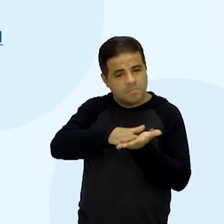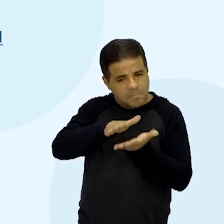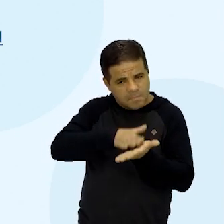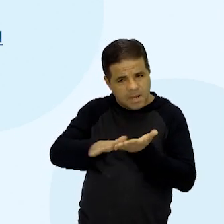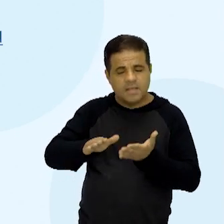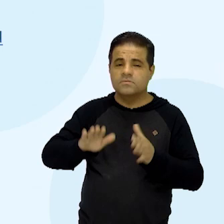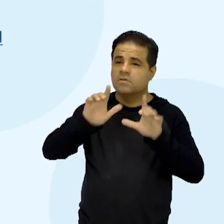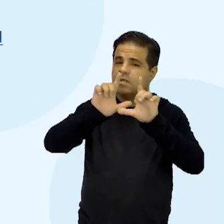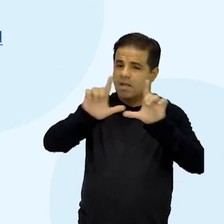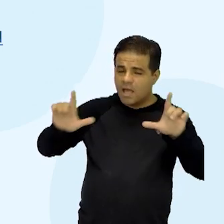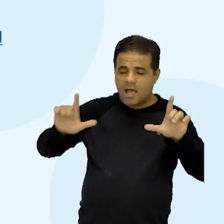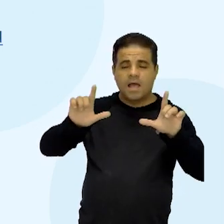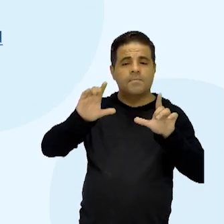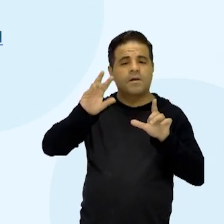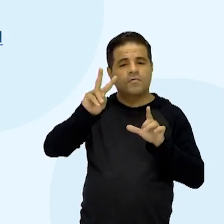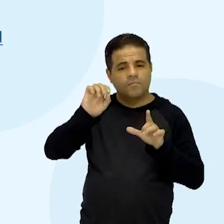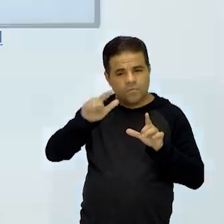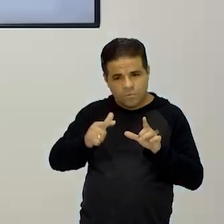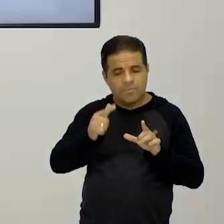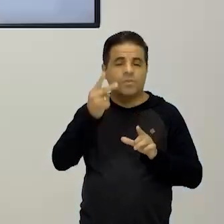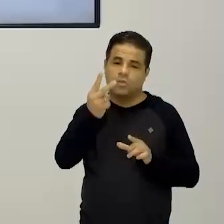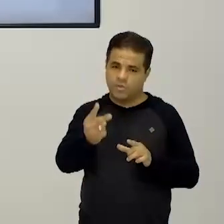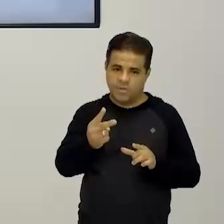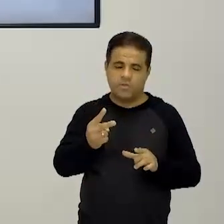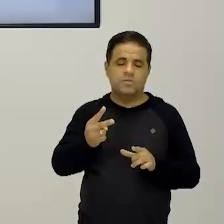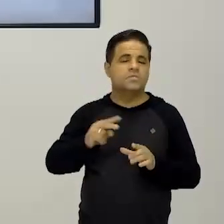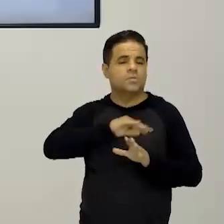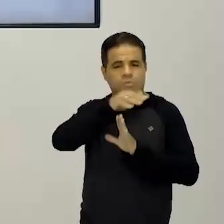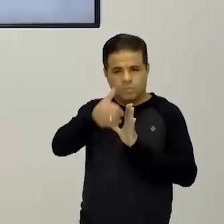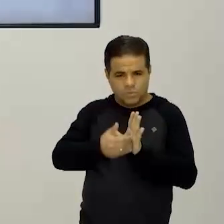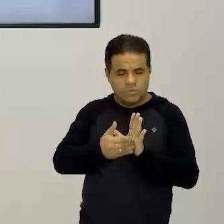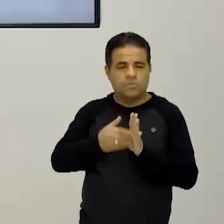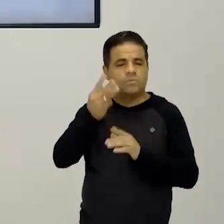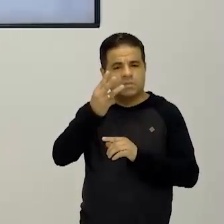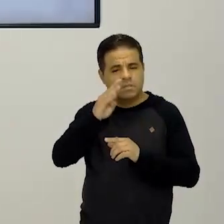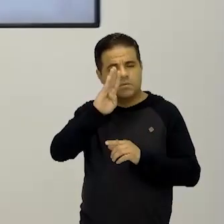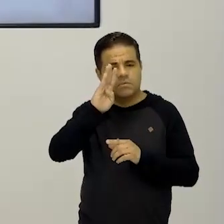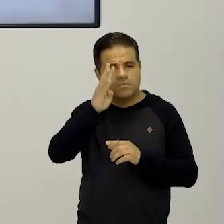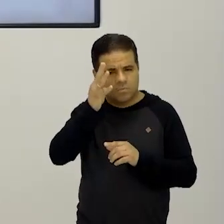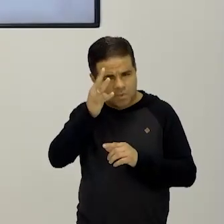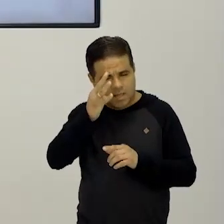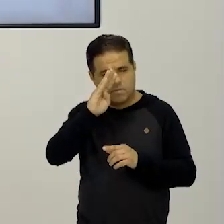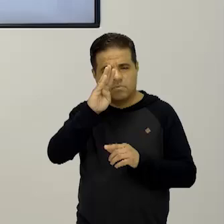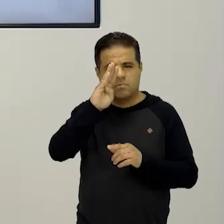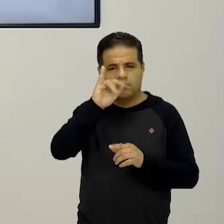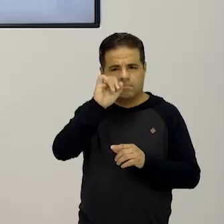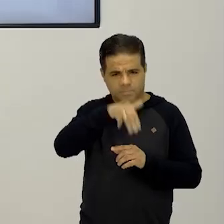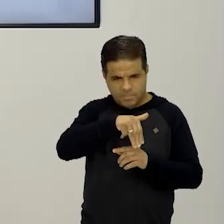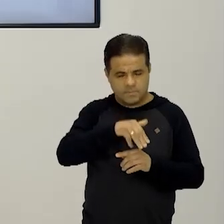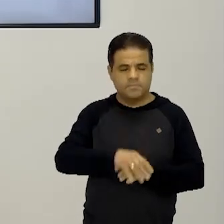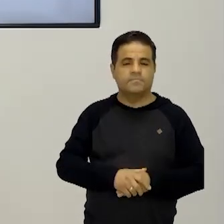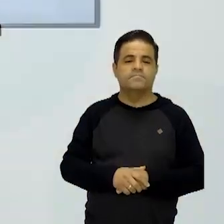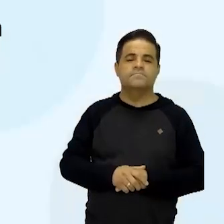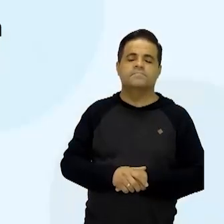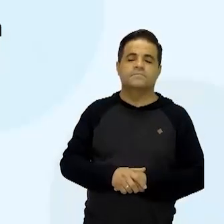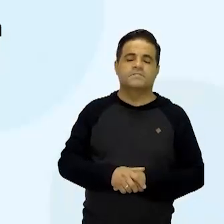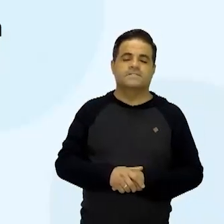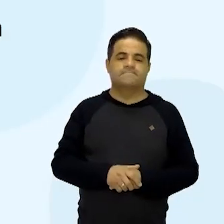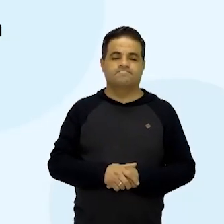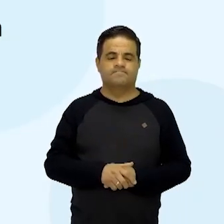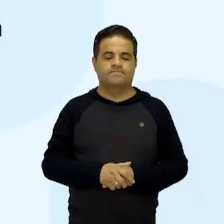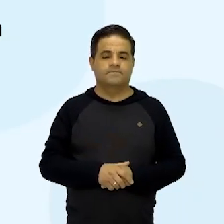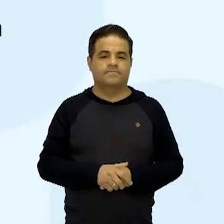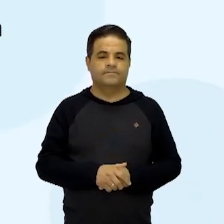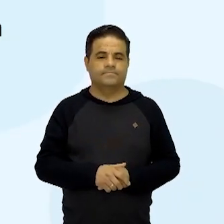na capa dele está marcando o volume 2, que engloba aí terceiro e quarto bimestre. Joia. By the end of this class,